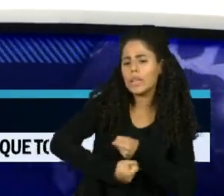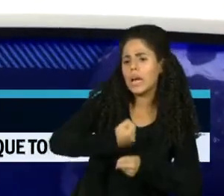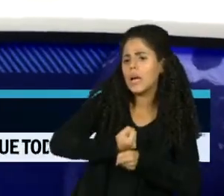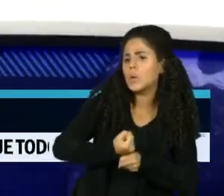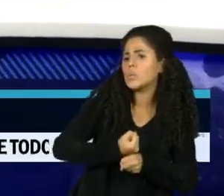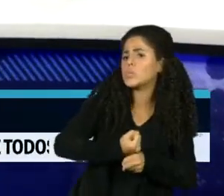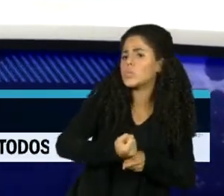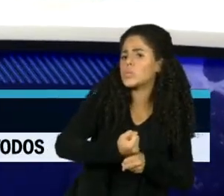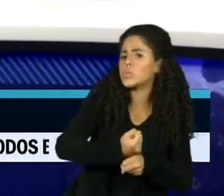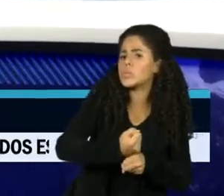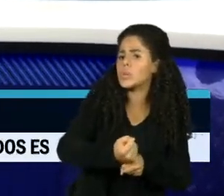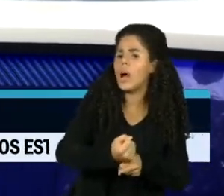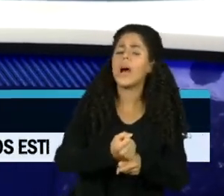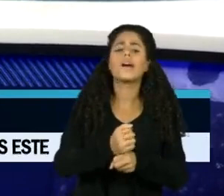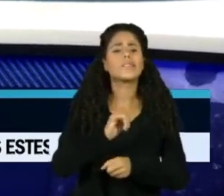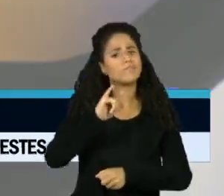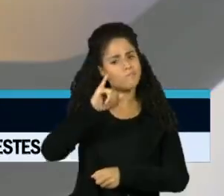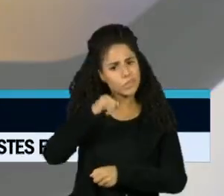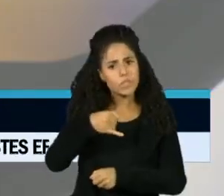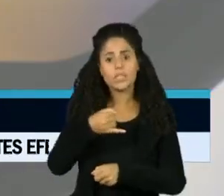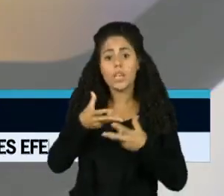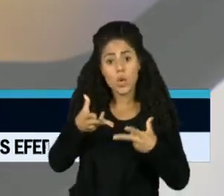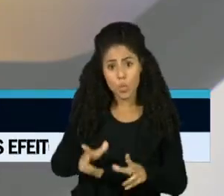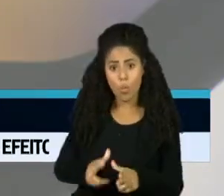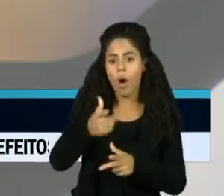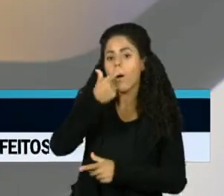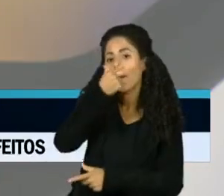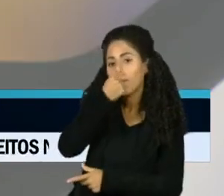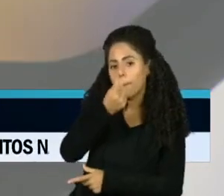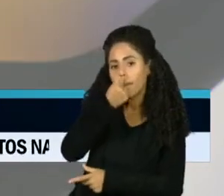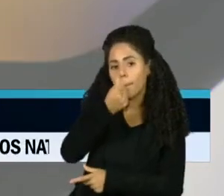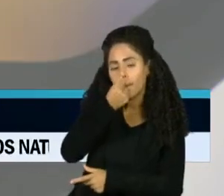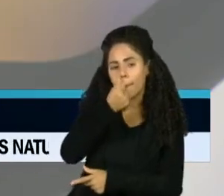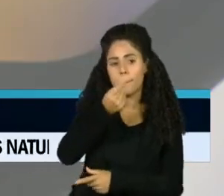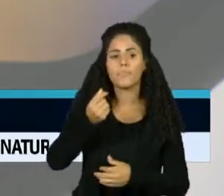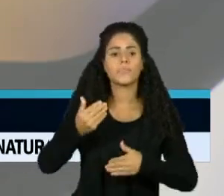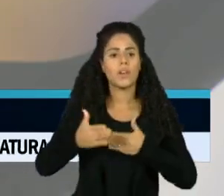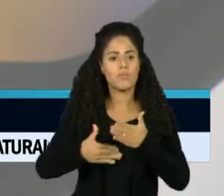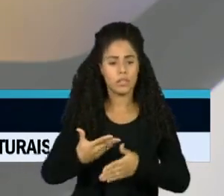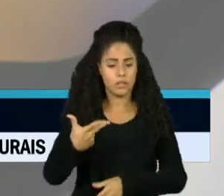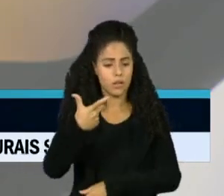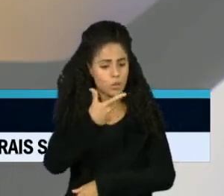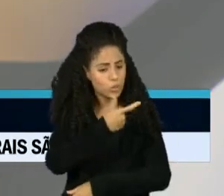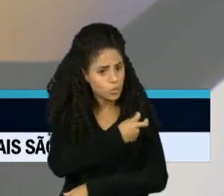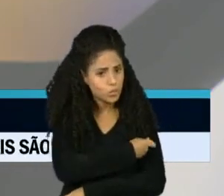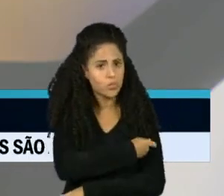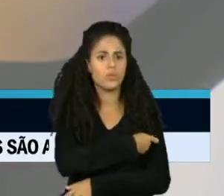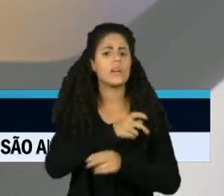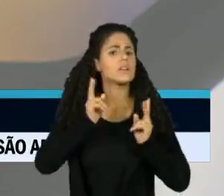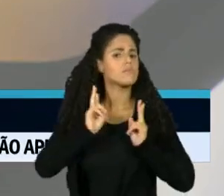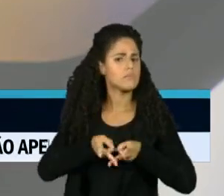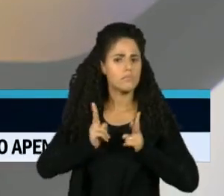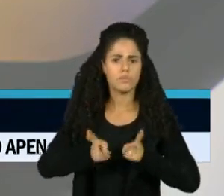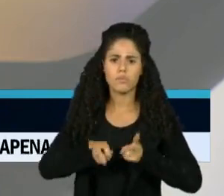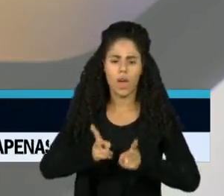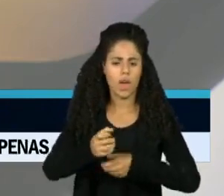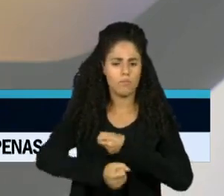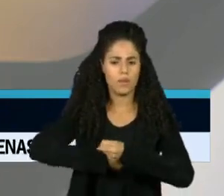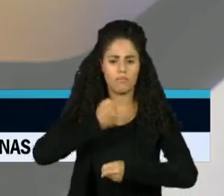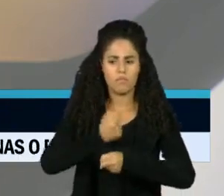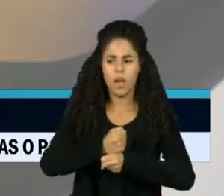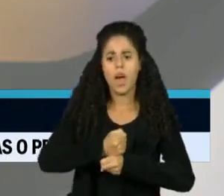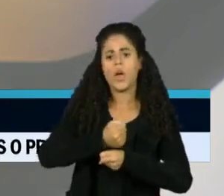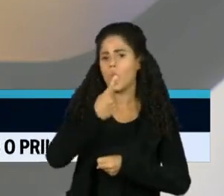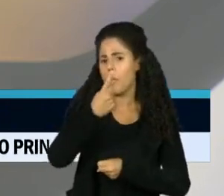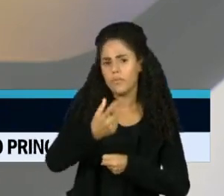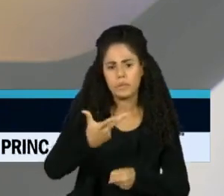que vai acontecer isso assim como acontece para a gripe, né? Que você vai ter que tomar, por causa das características desse vírus, ele consegue